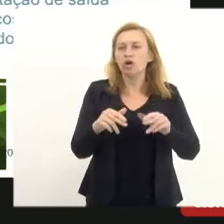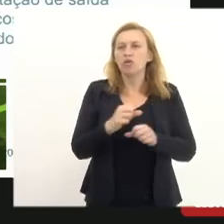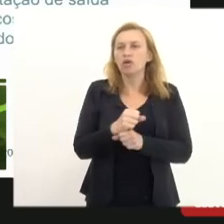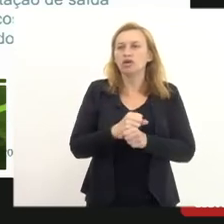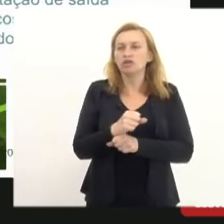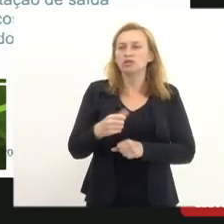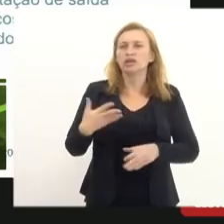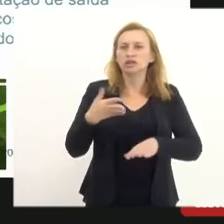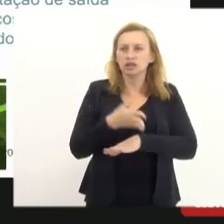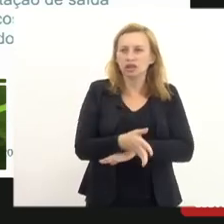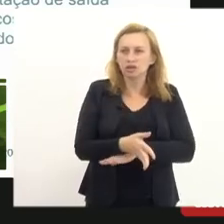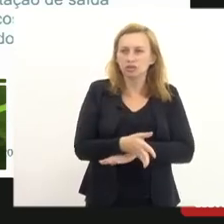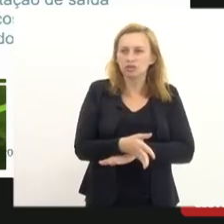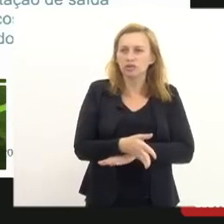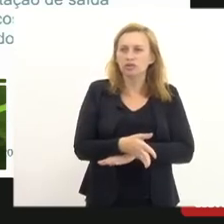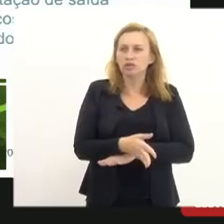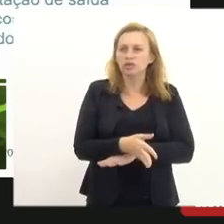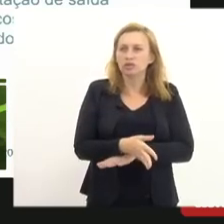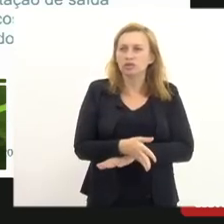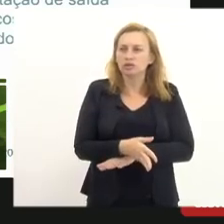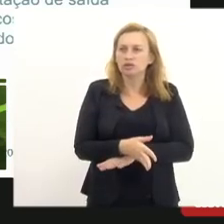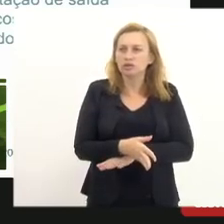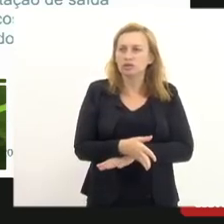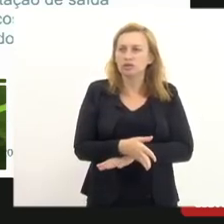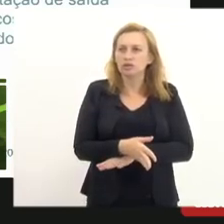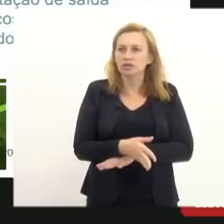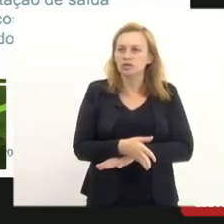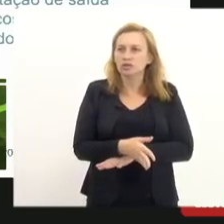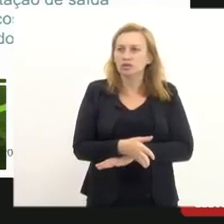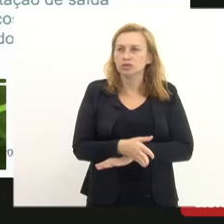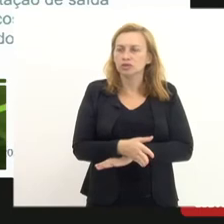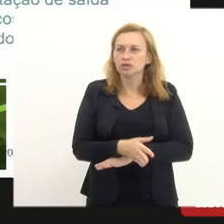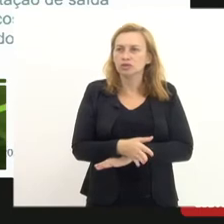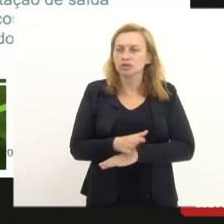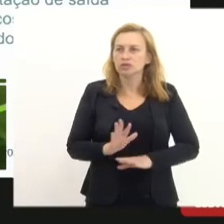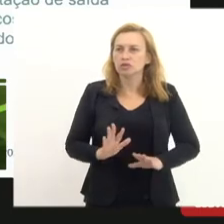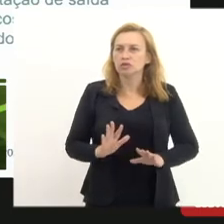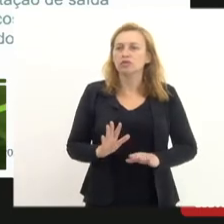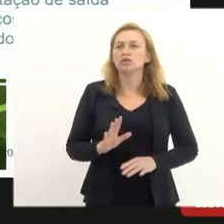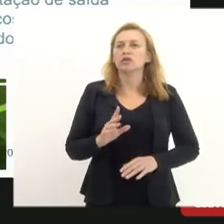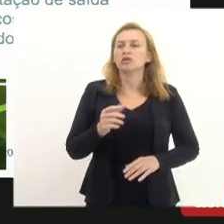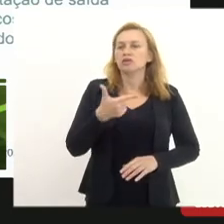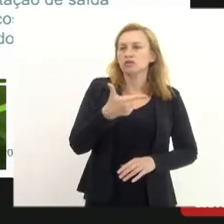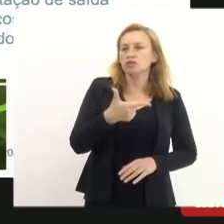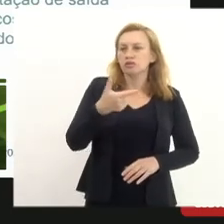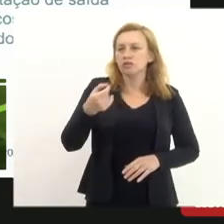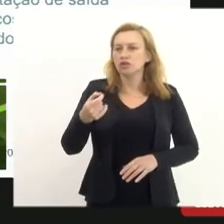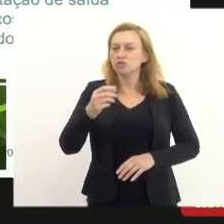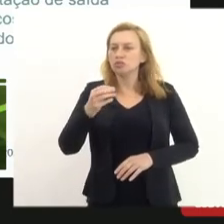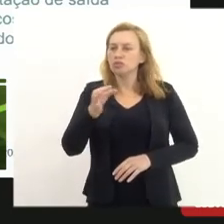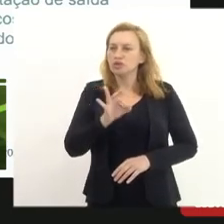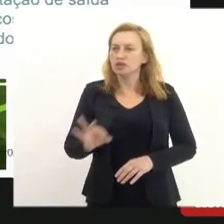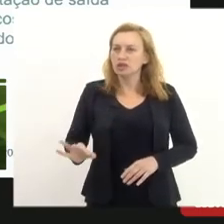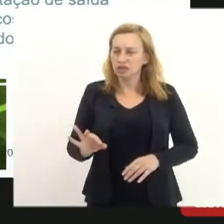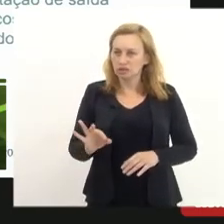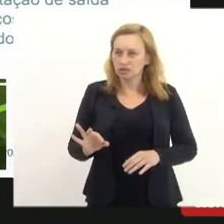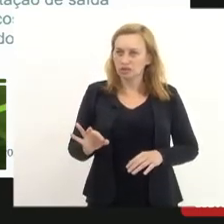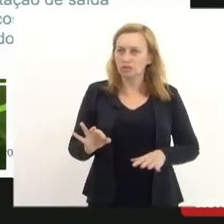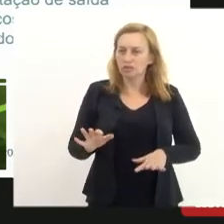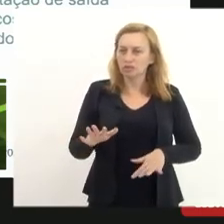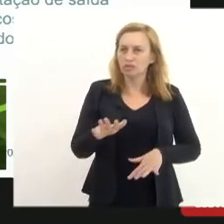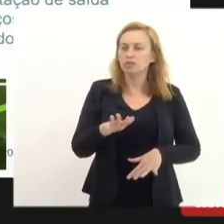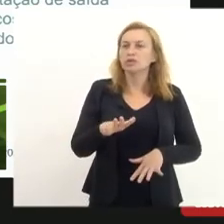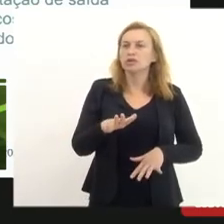entramos na JV, na Joint Venture, adquirindo 20% de participação no campo de Libra, na Bacia de